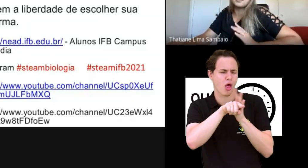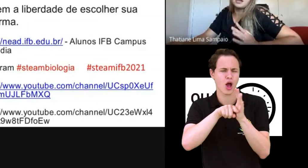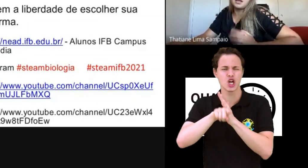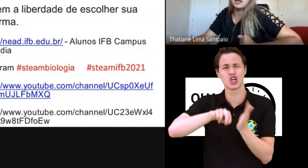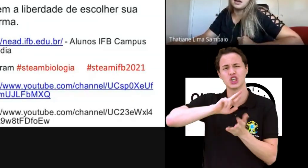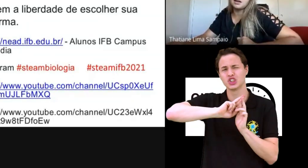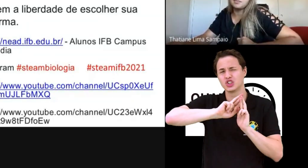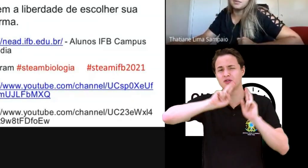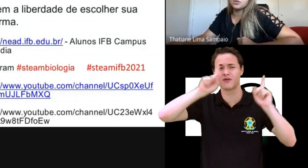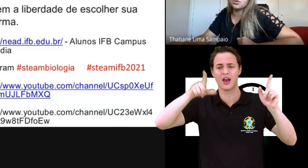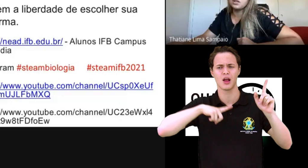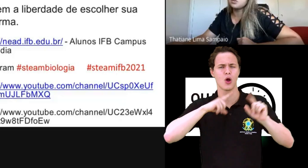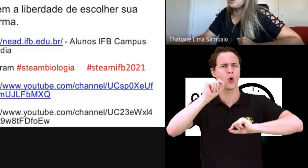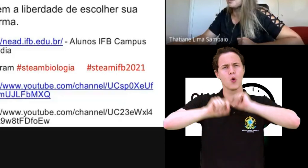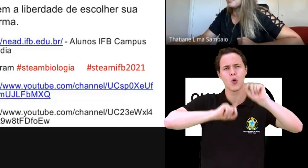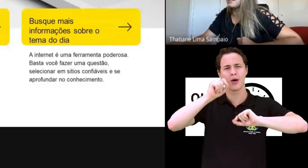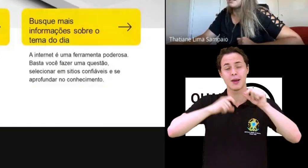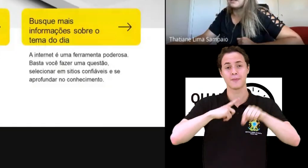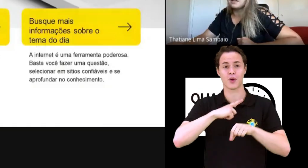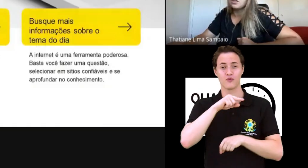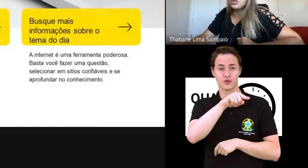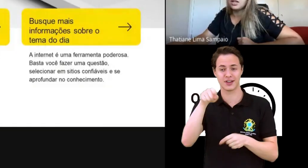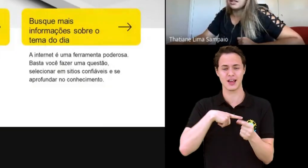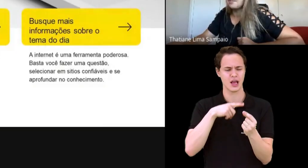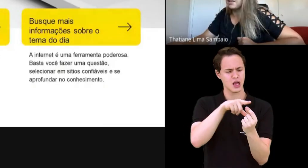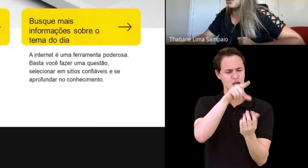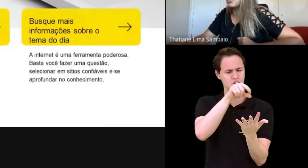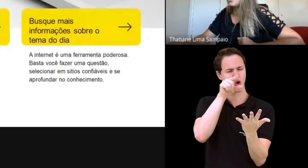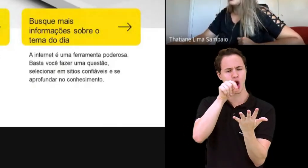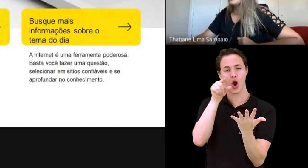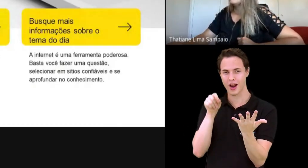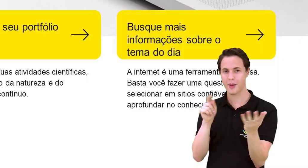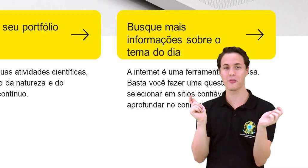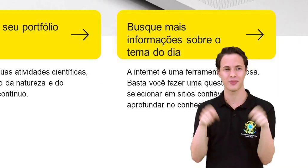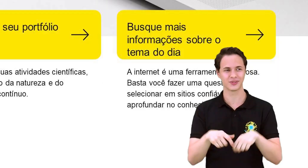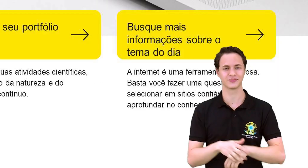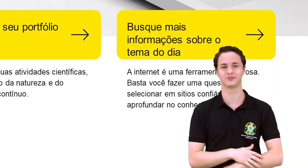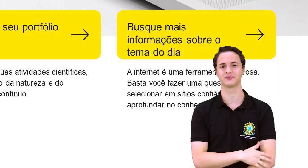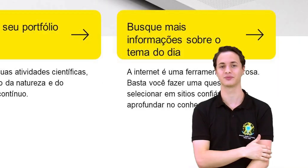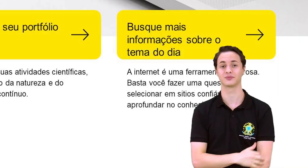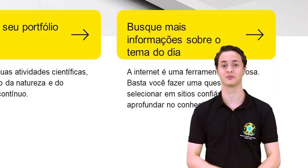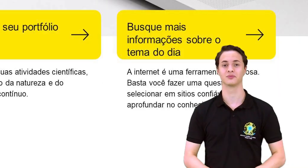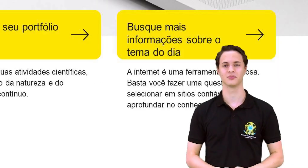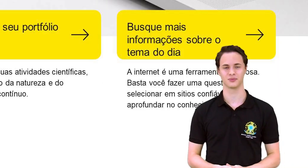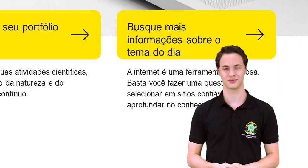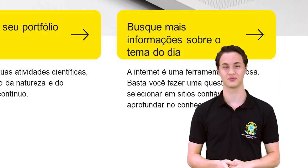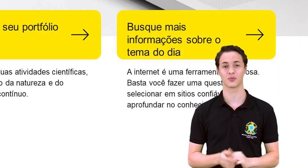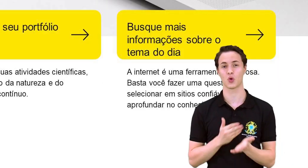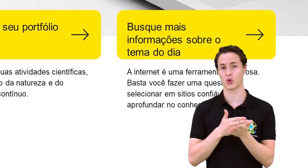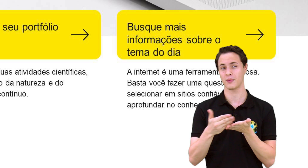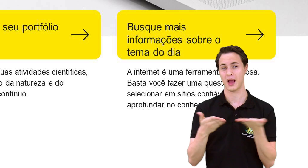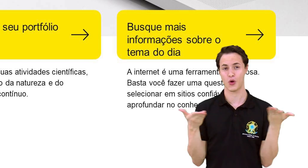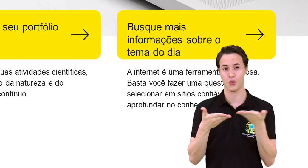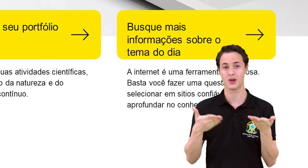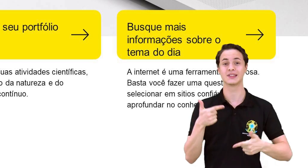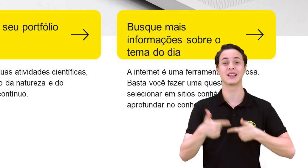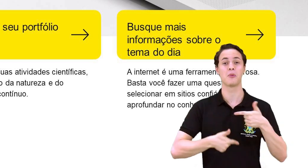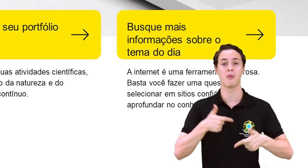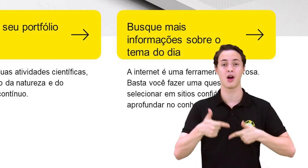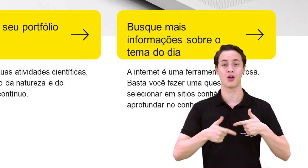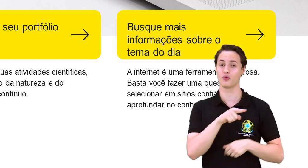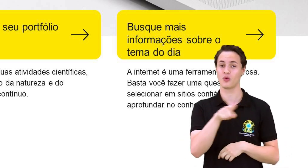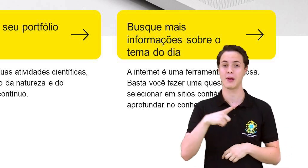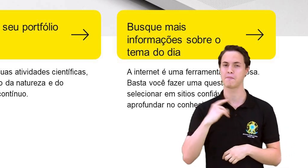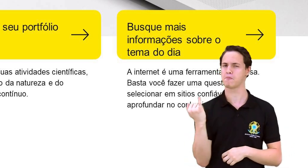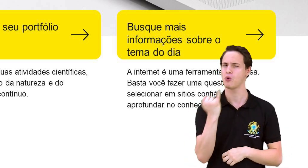vão ser escolhidos por vocês diretamente. Então, para isso, para começar os nossos trabalhos, é importante